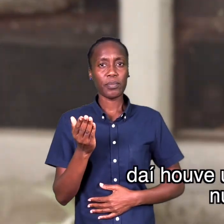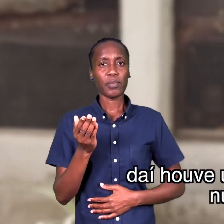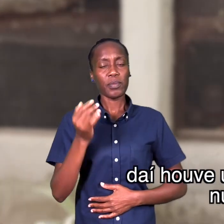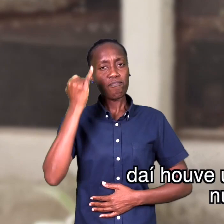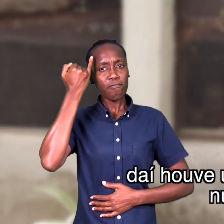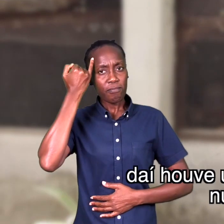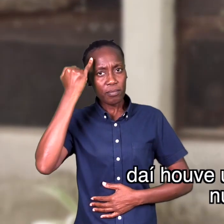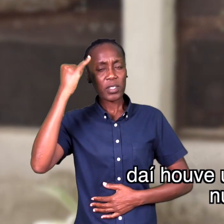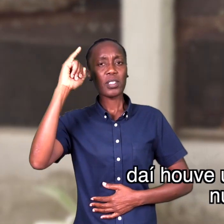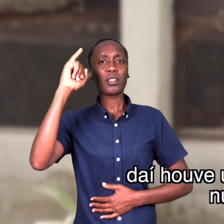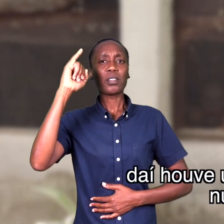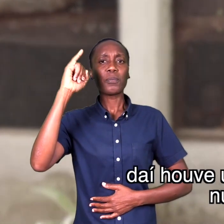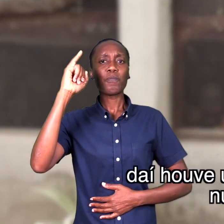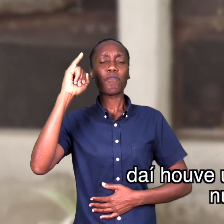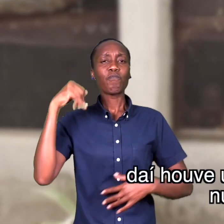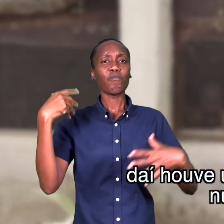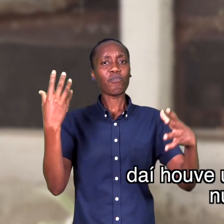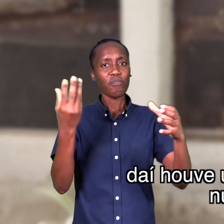houve uma ideia de poder me